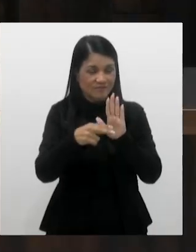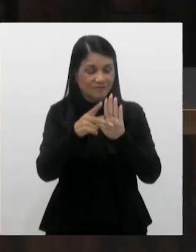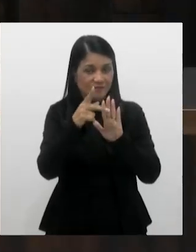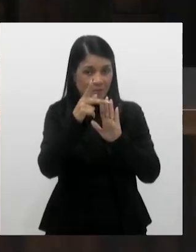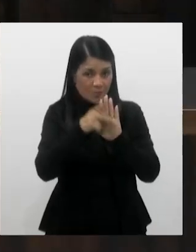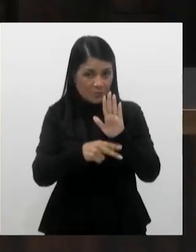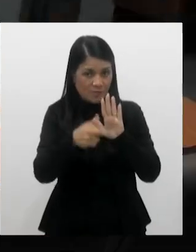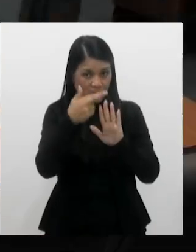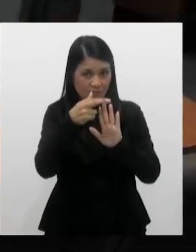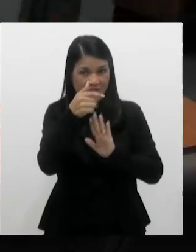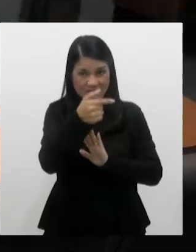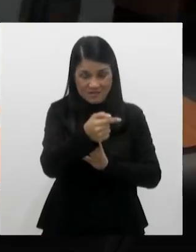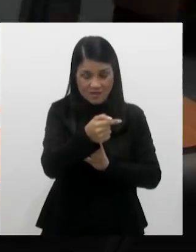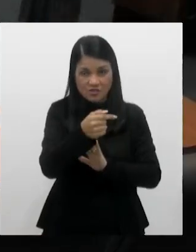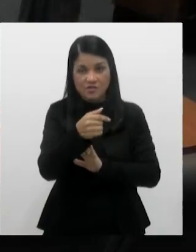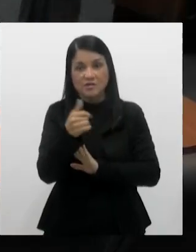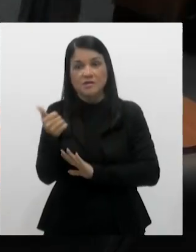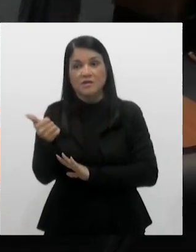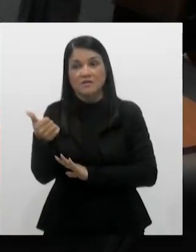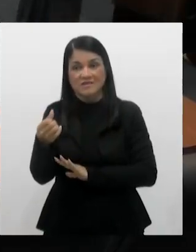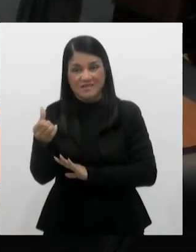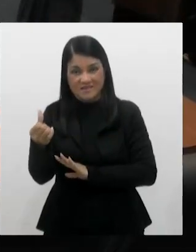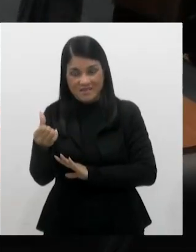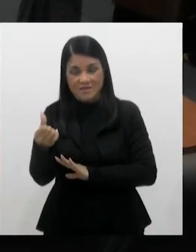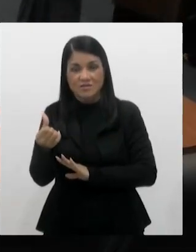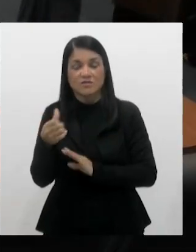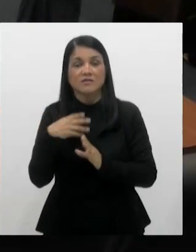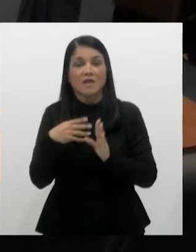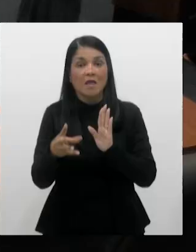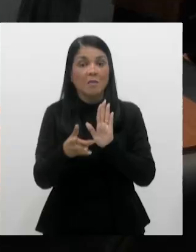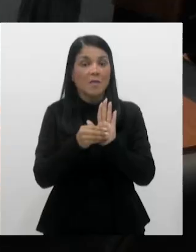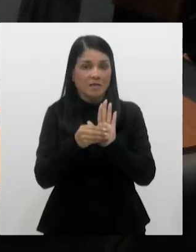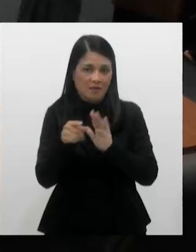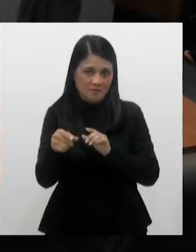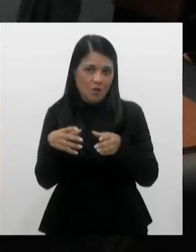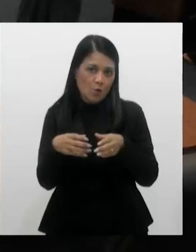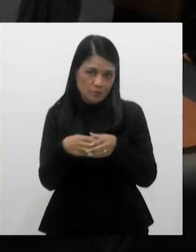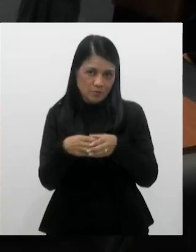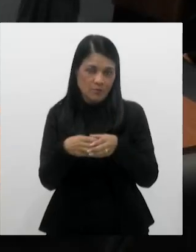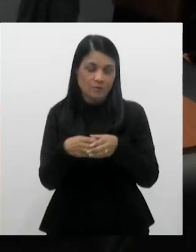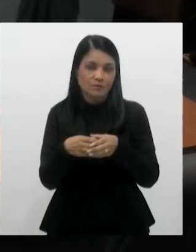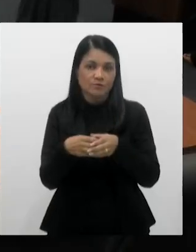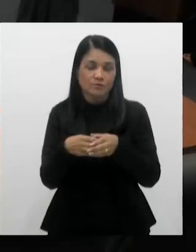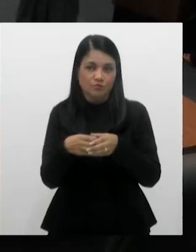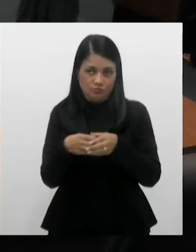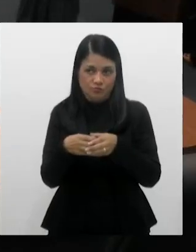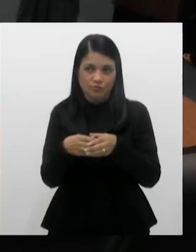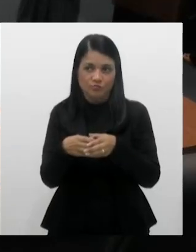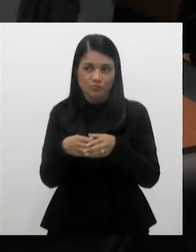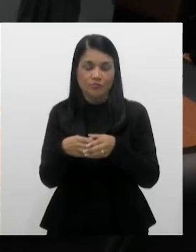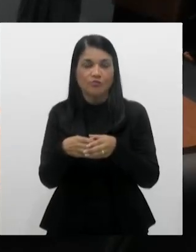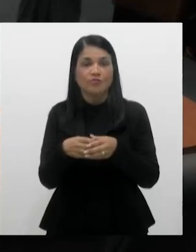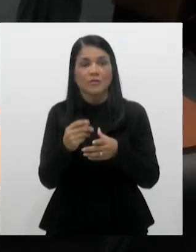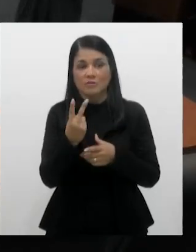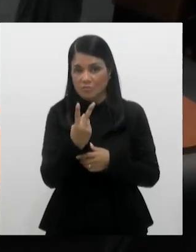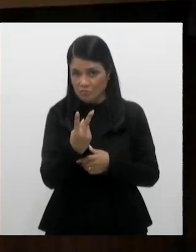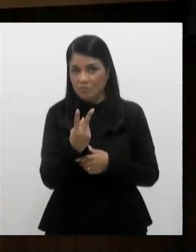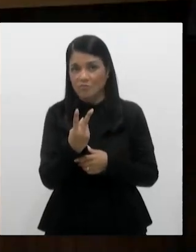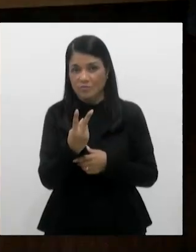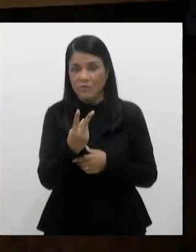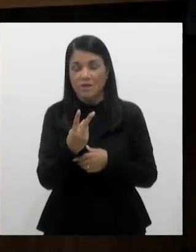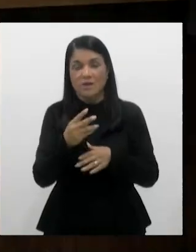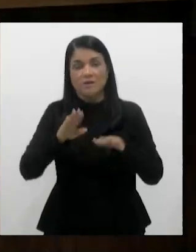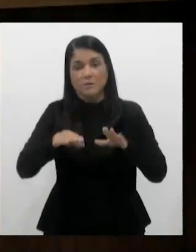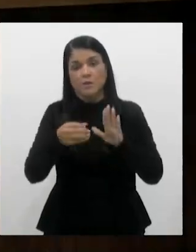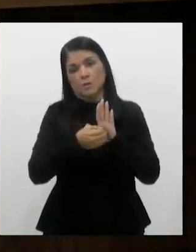poderia, excluindo essas, Sim, fazer é o que nós vamos fazer agora. O bloco, e essas, dependendo do parecer